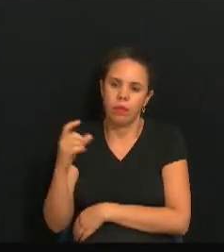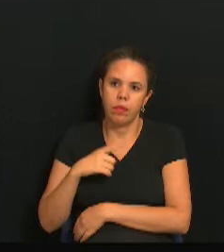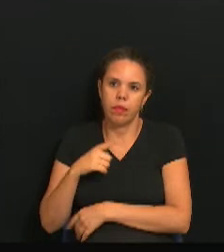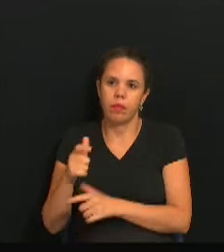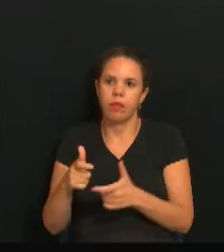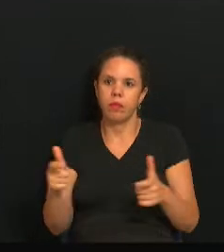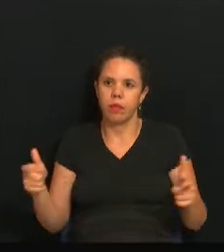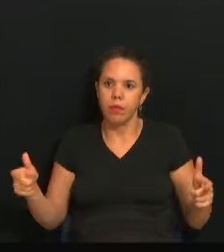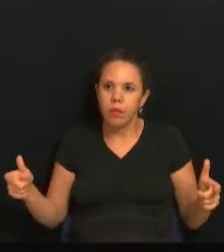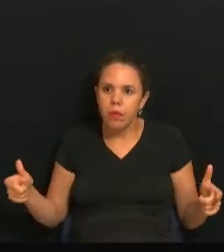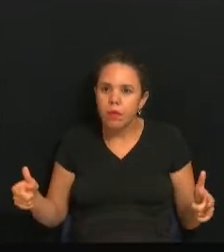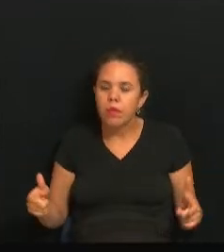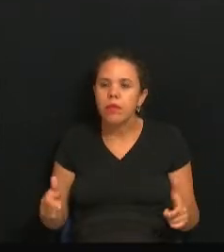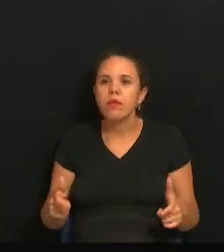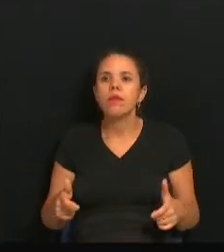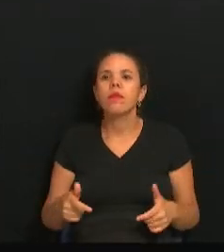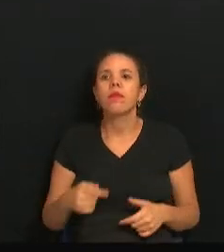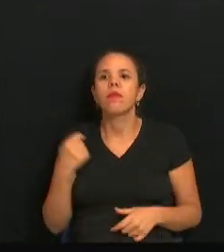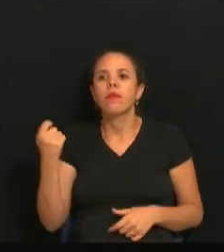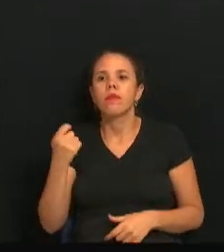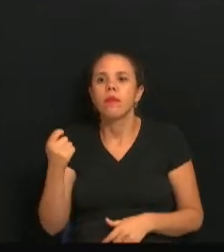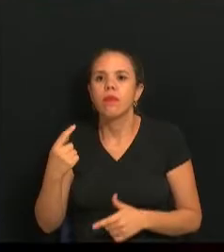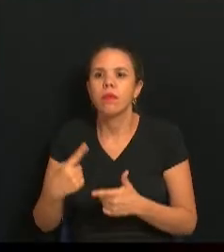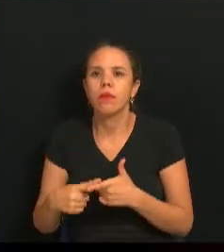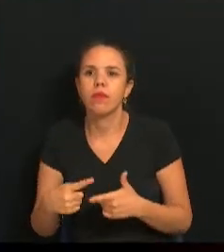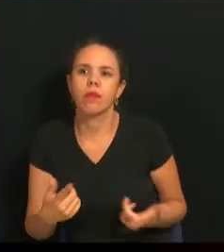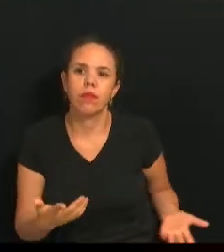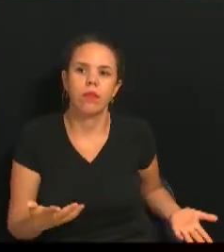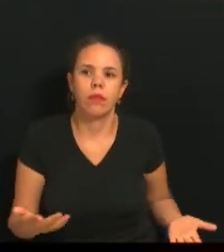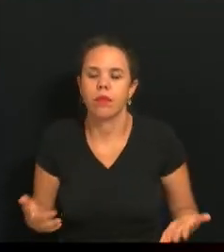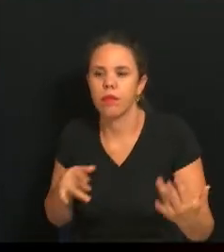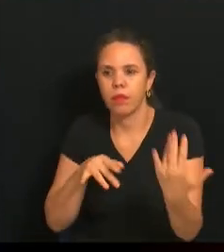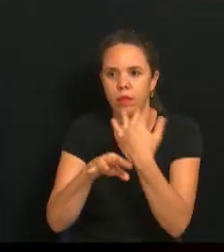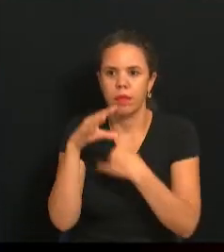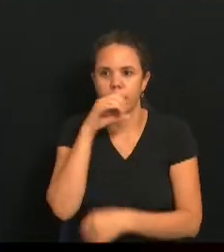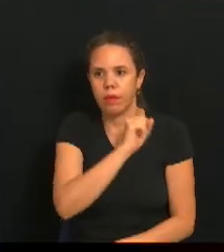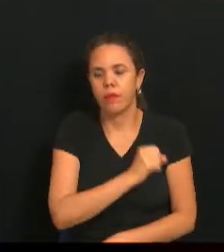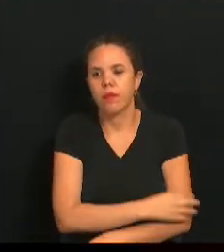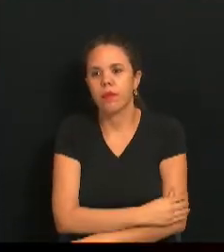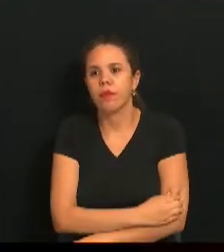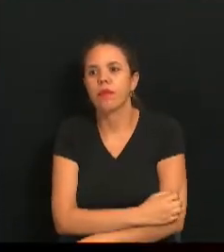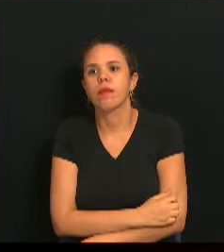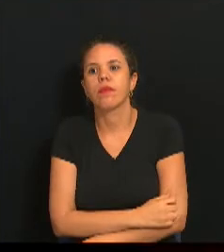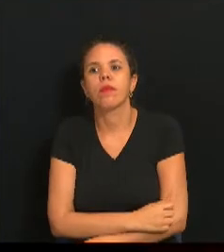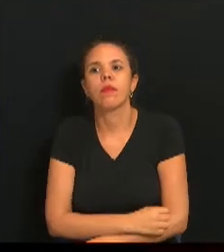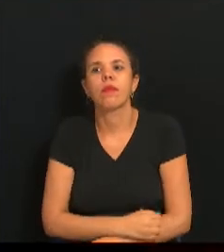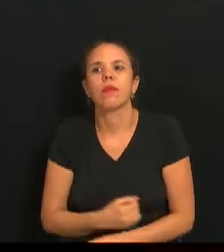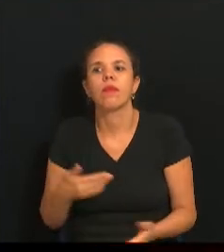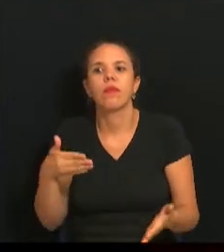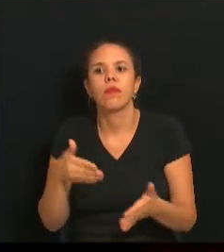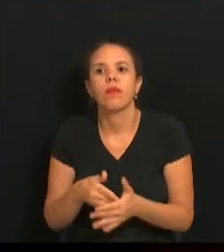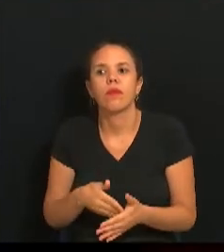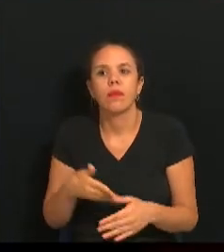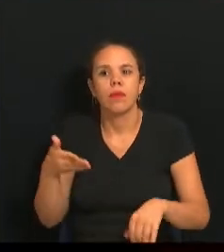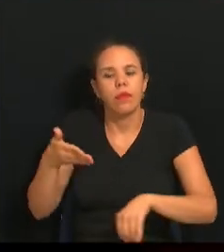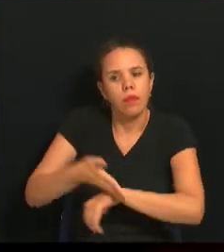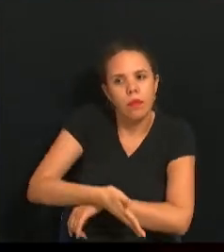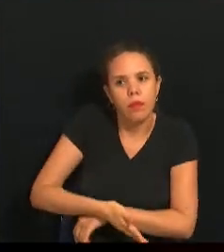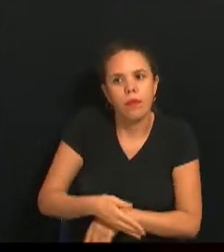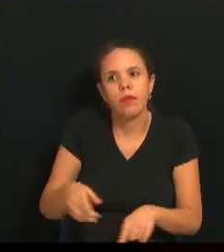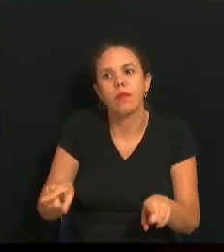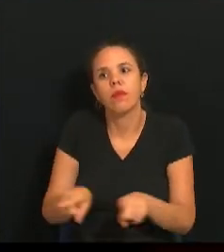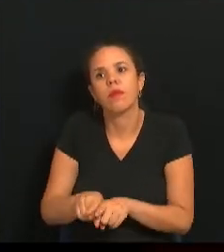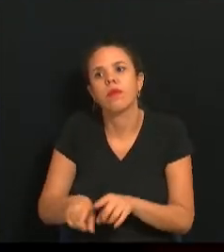grave impeditivo em razão de ser rodovia de fluxo rápido, aonde se dificulta não só o acesso, como até as